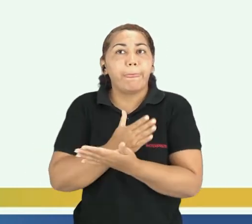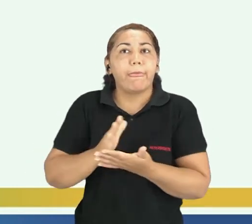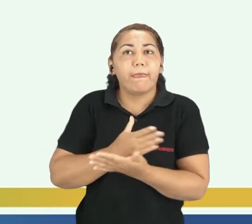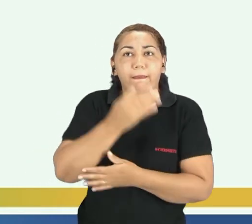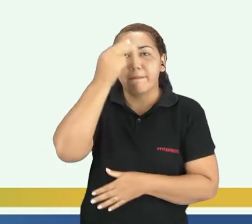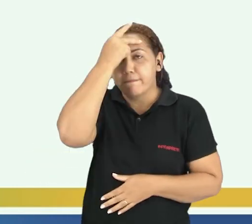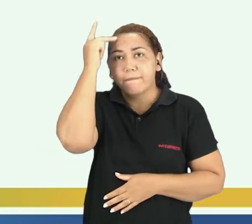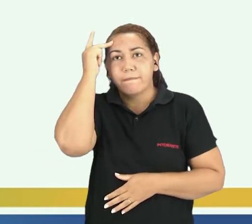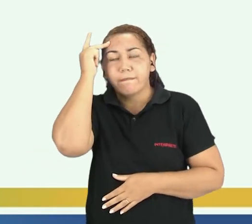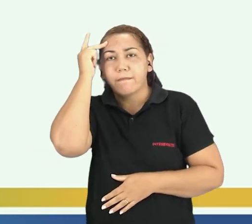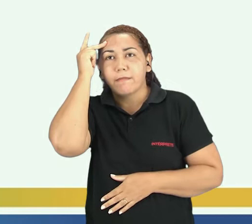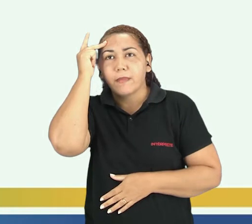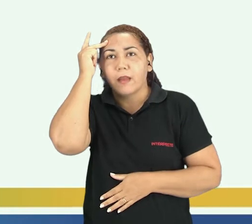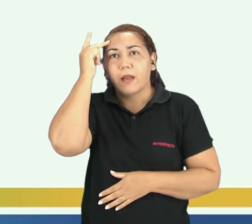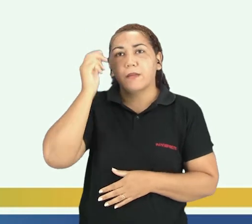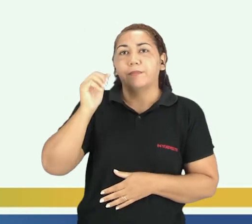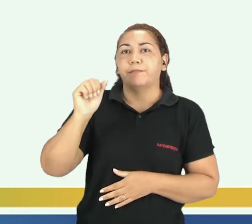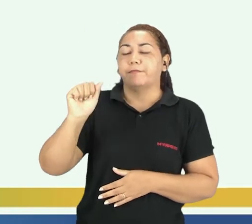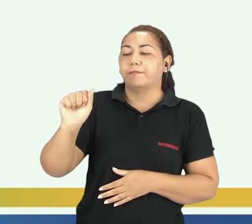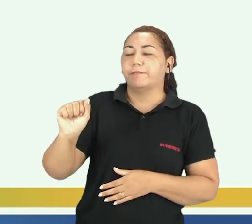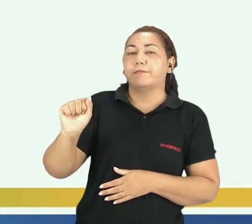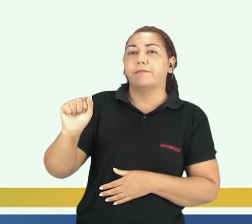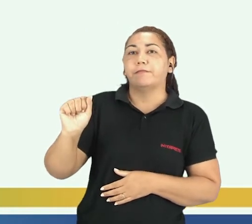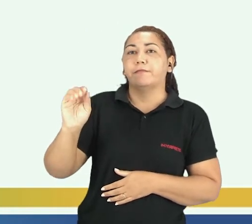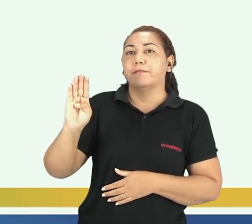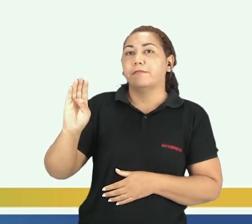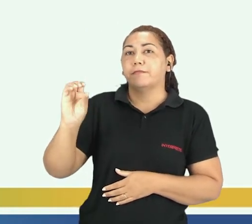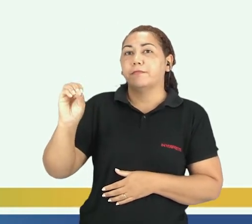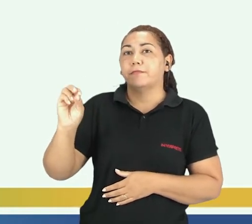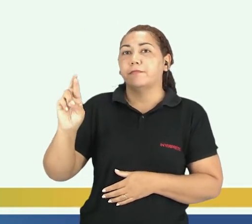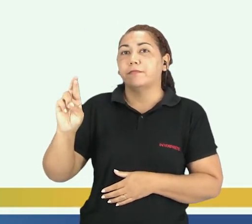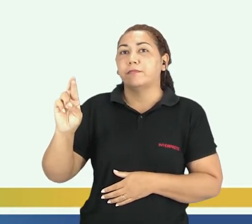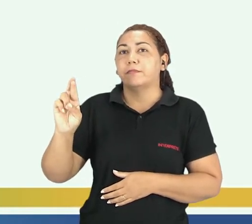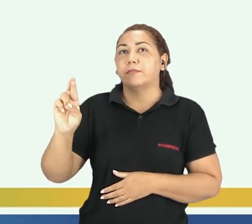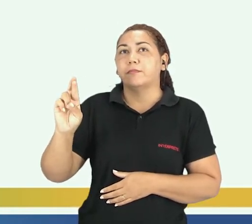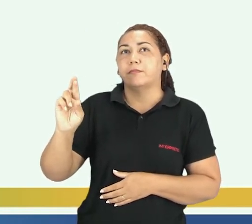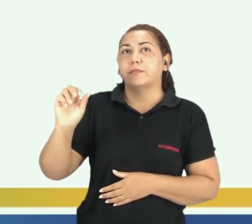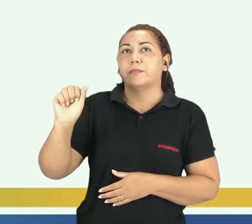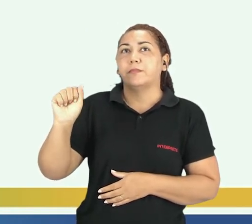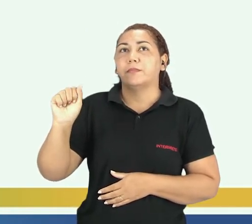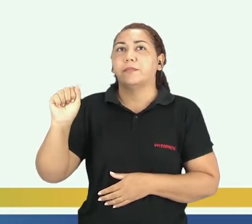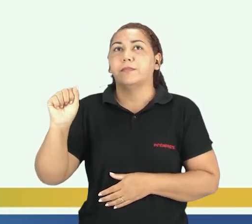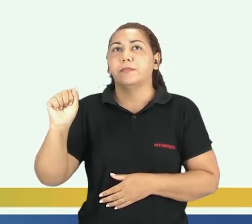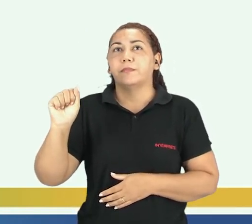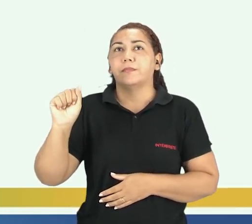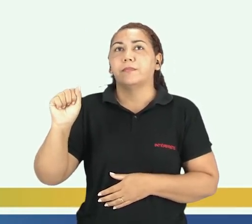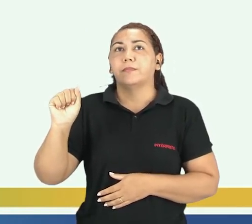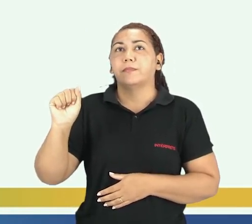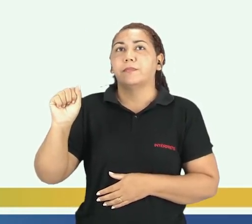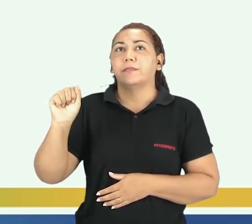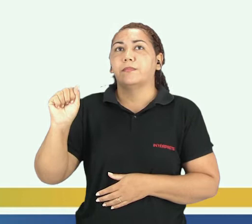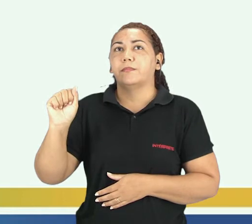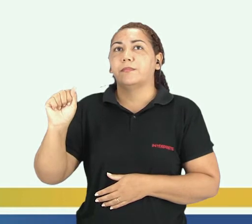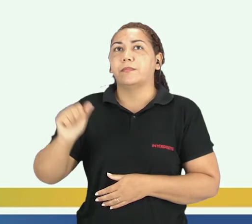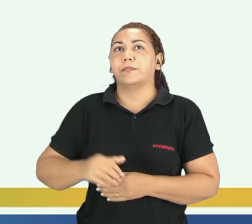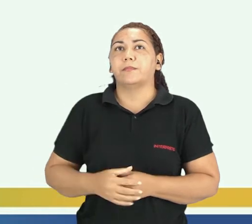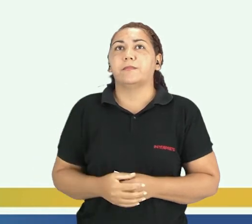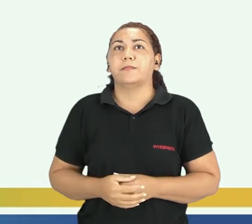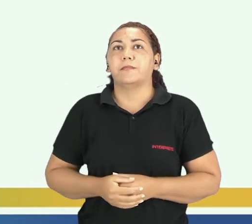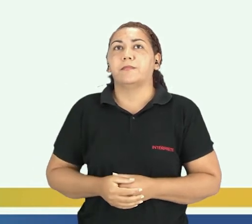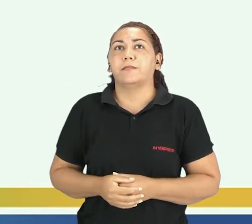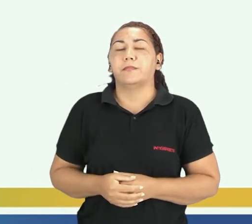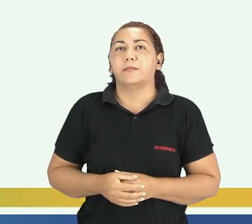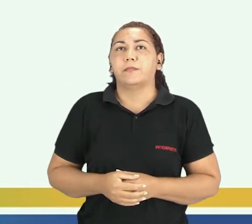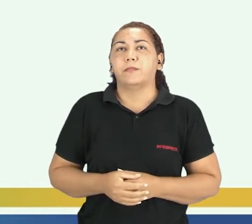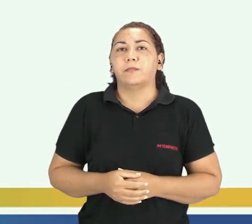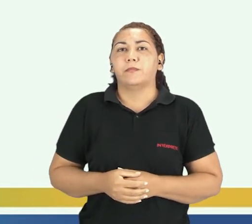nas feiras, né? Dificilmente eu vejo as pessoas usando a palavra moranga. Moranga é mais na região sul aqui do nosso país, tá